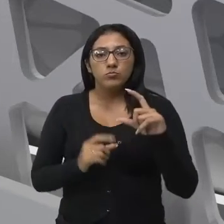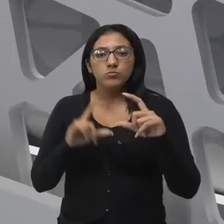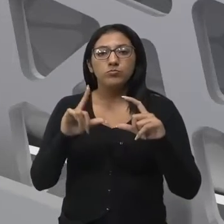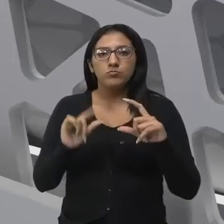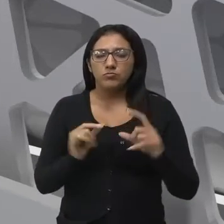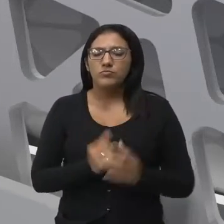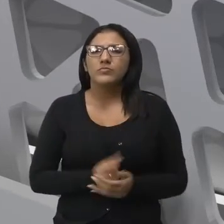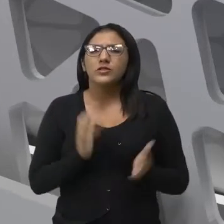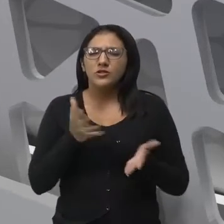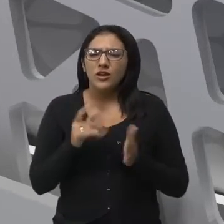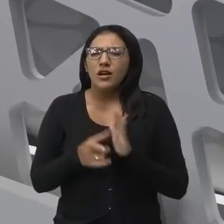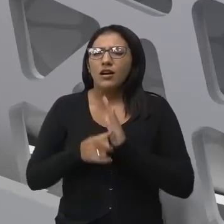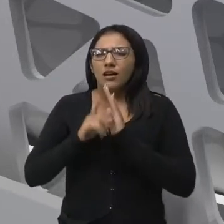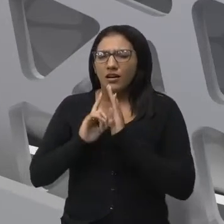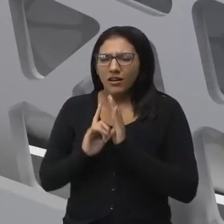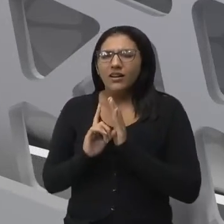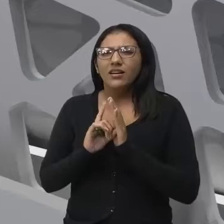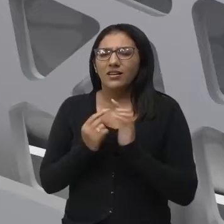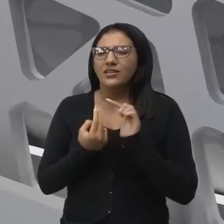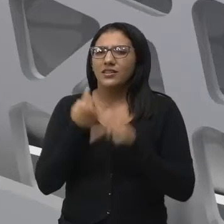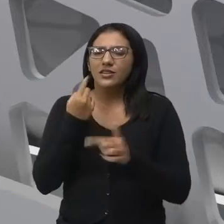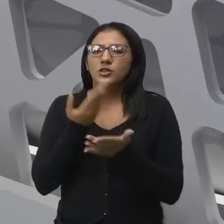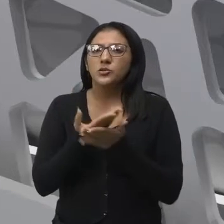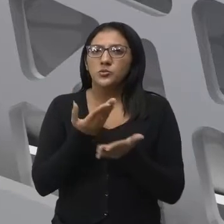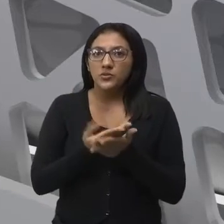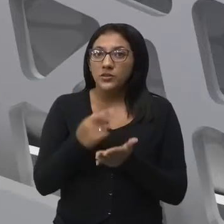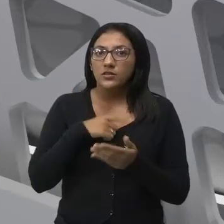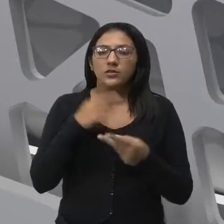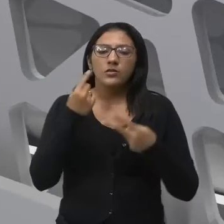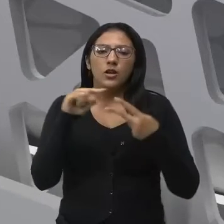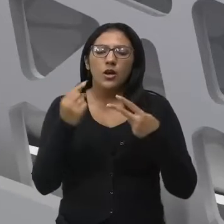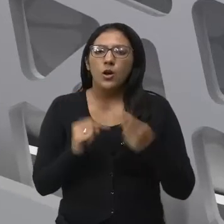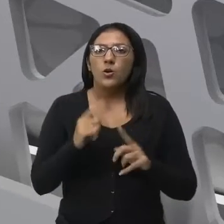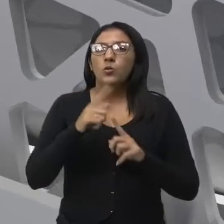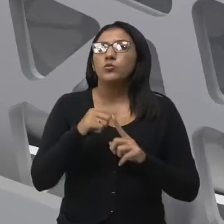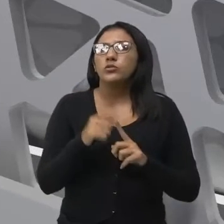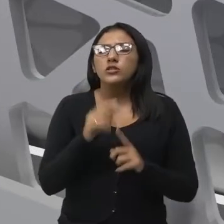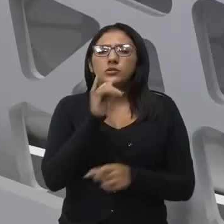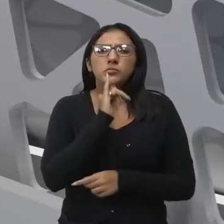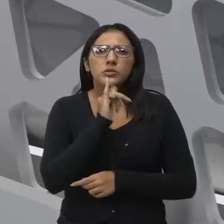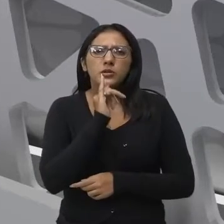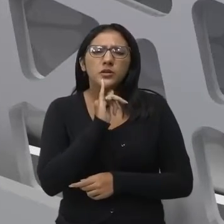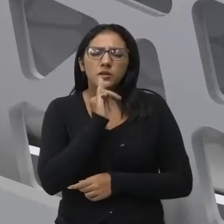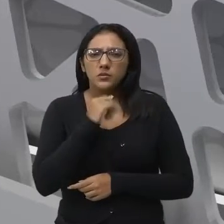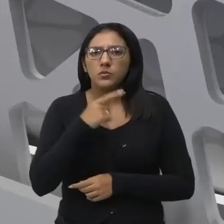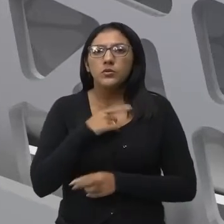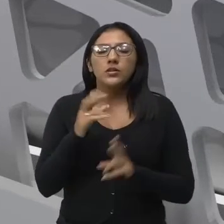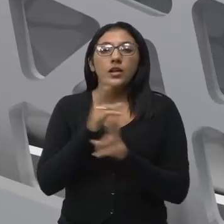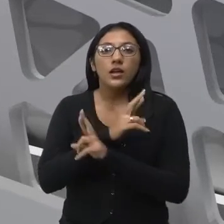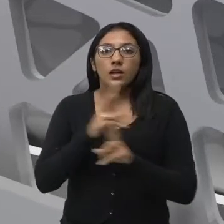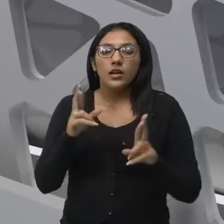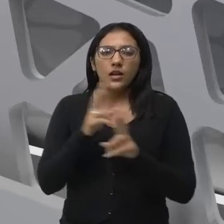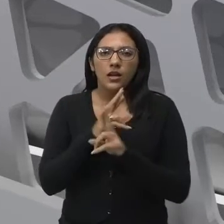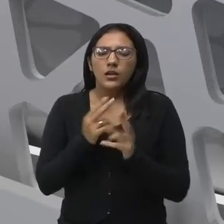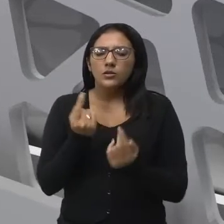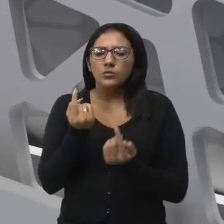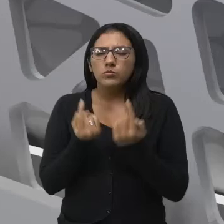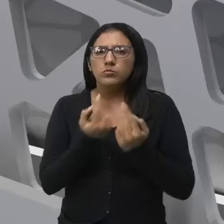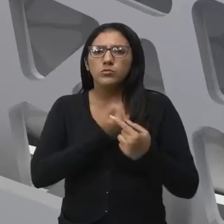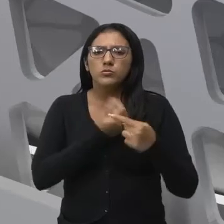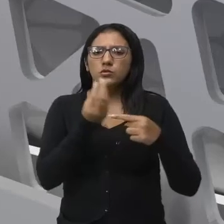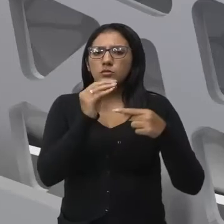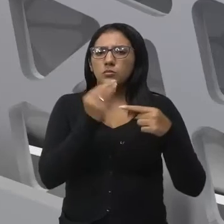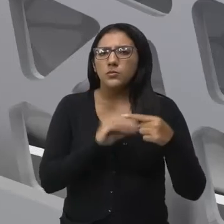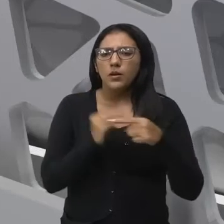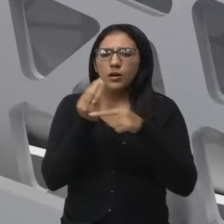já vimos aqui algumas situações, né? Algumas grandezas que são relacionadas aí com outras, né? De